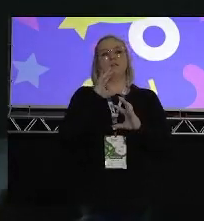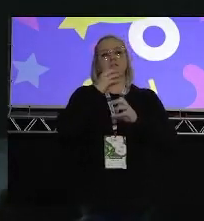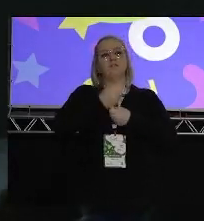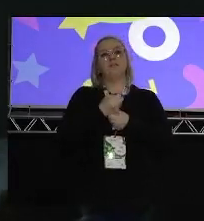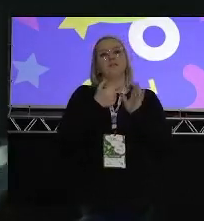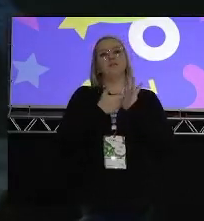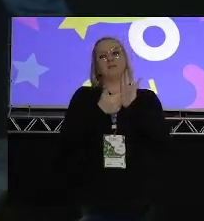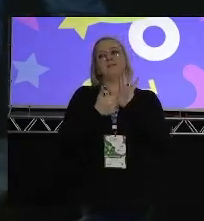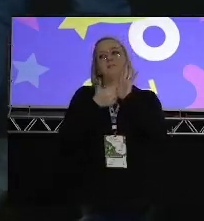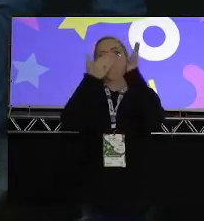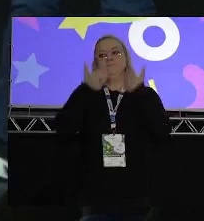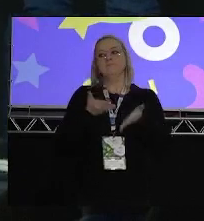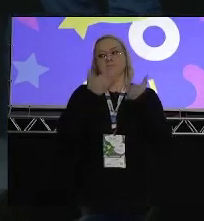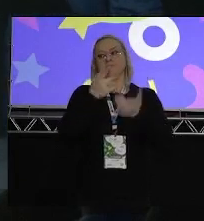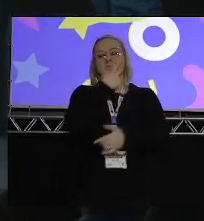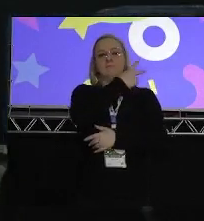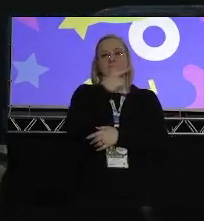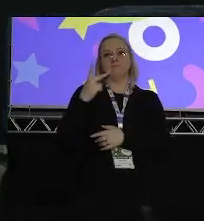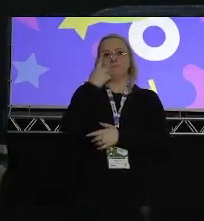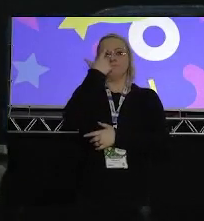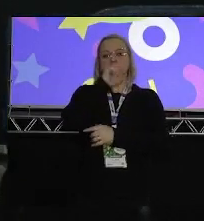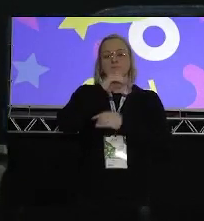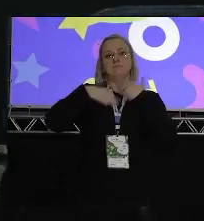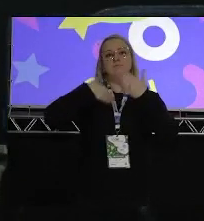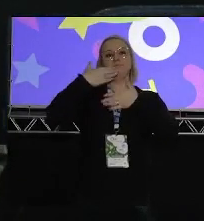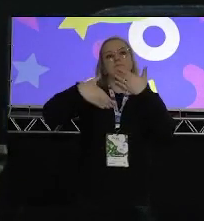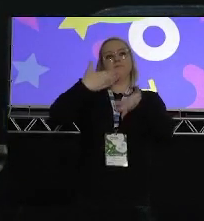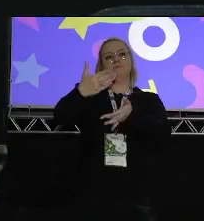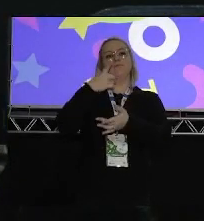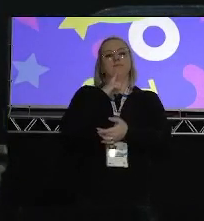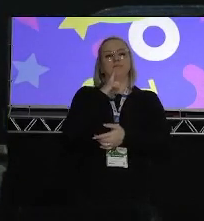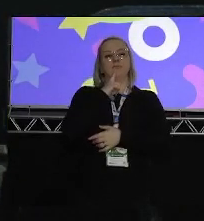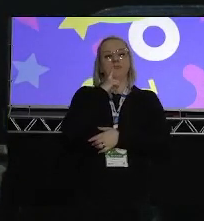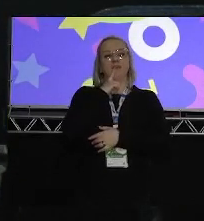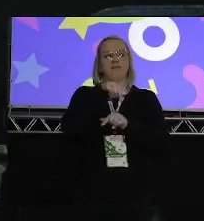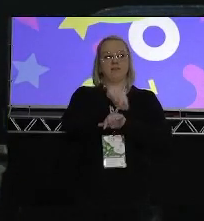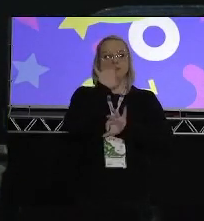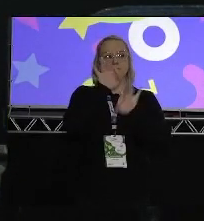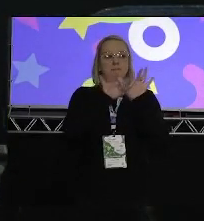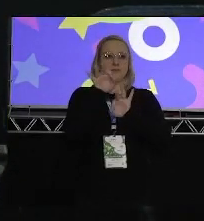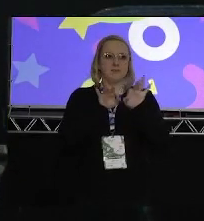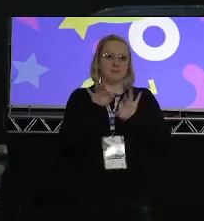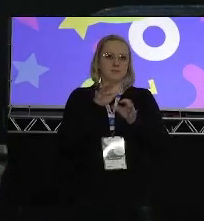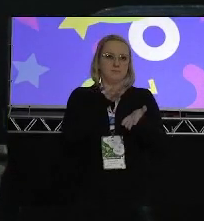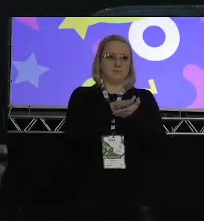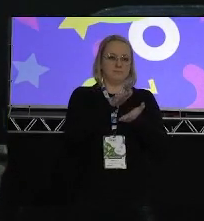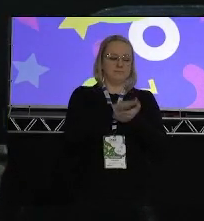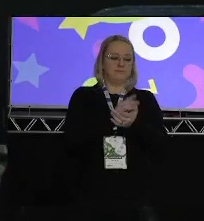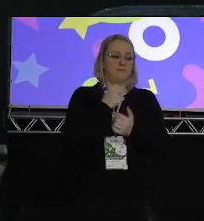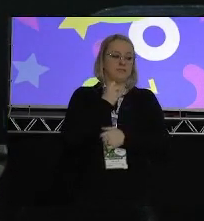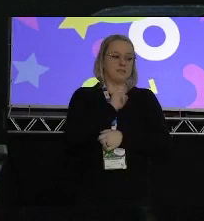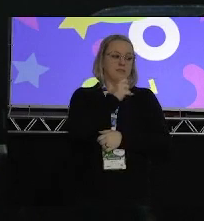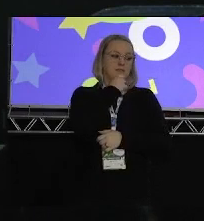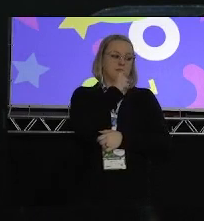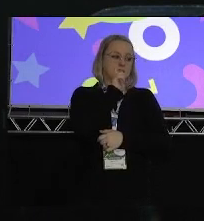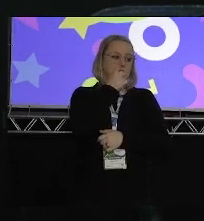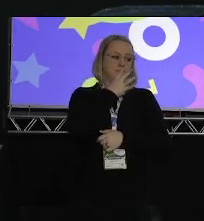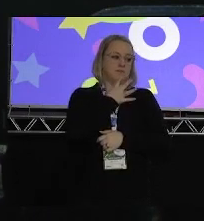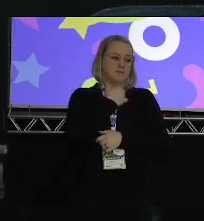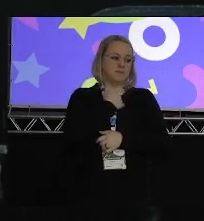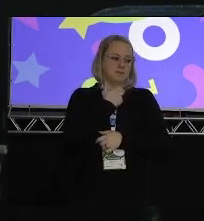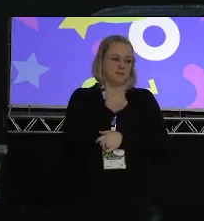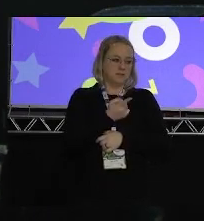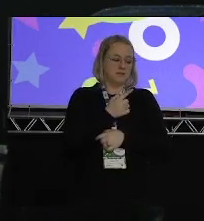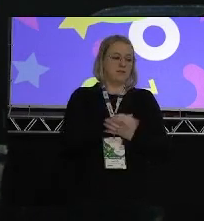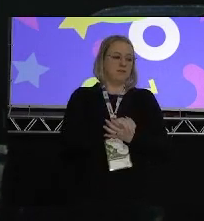estar apresentando para vocês, os ganhos, né, que nós tivemos durante esse processo. Para quem ainda não me conhece, gente, pode me